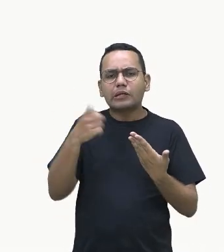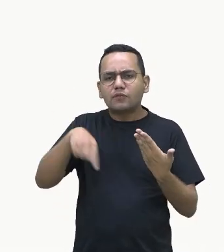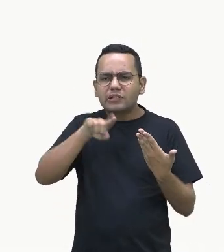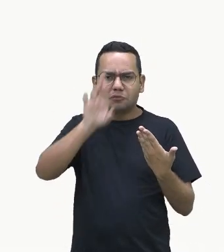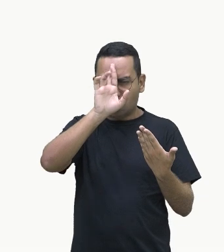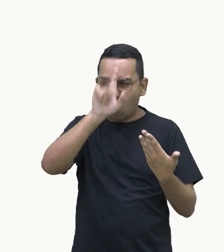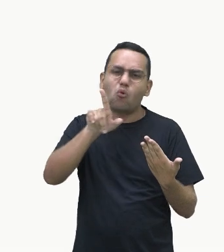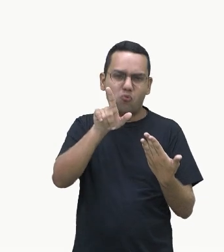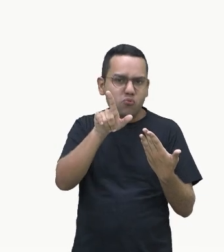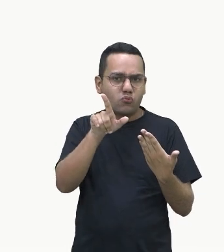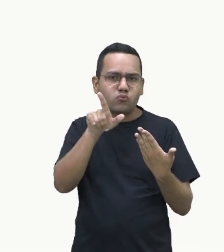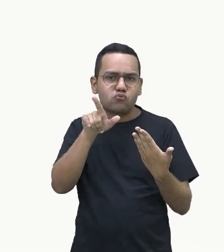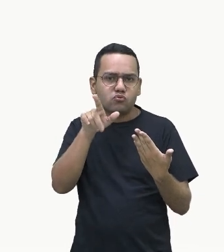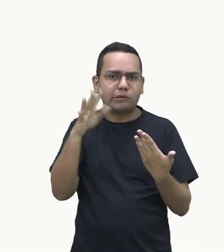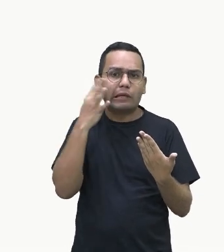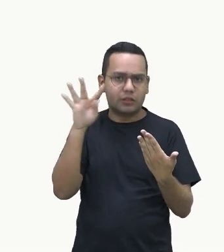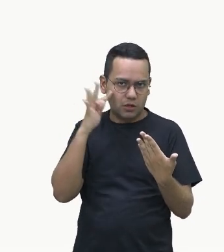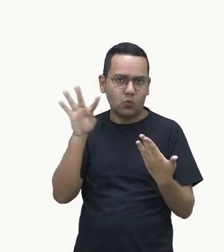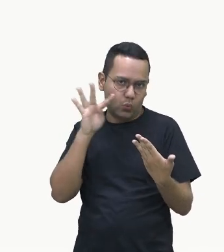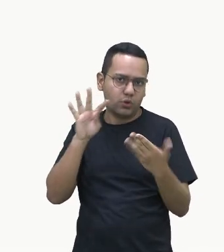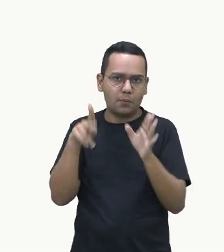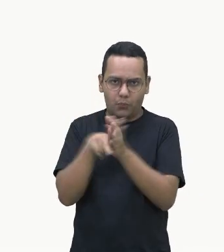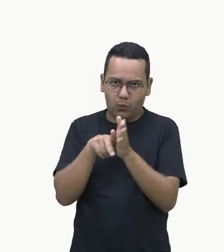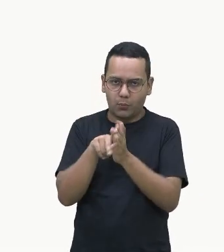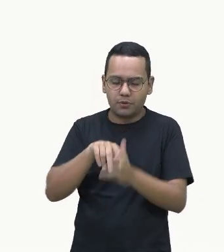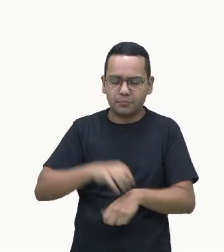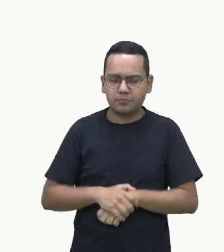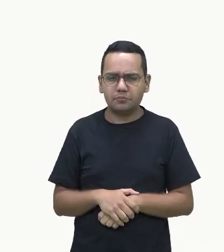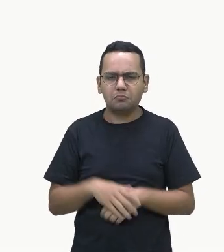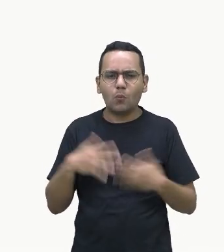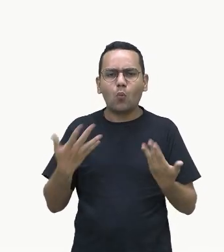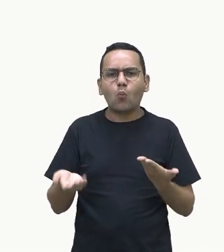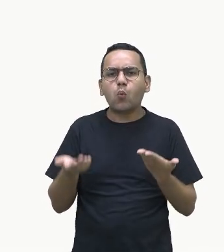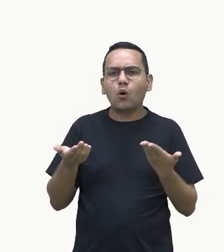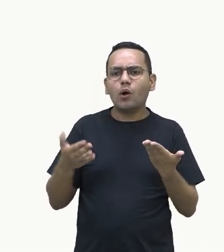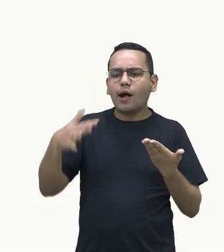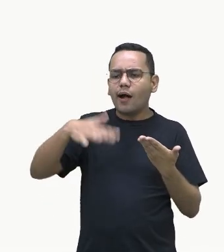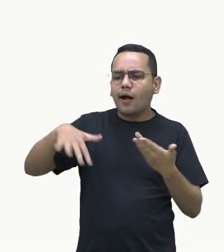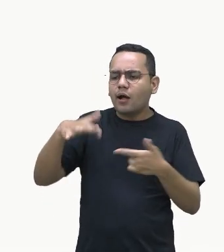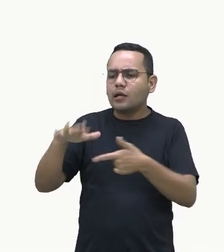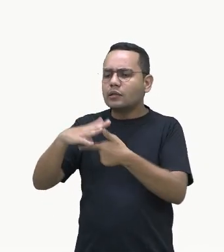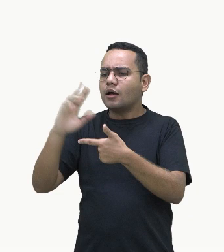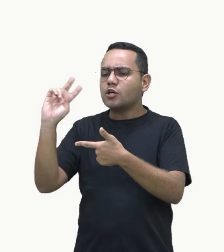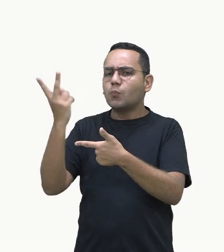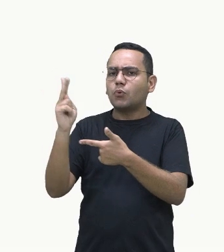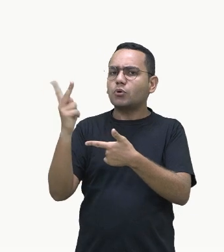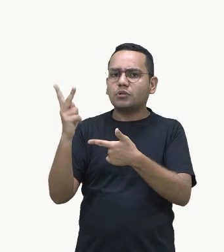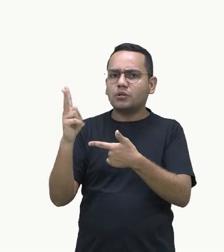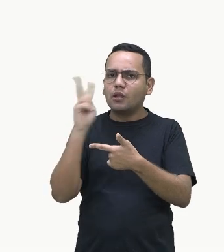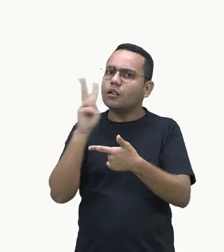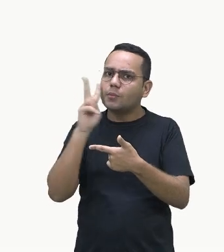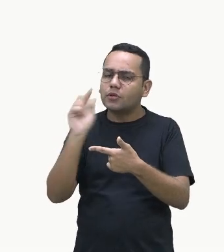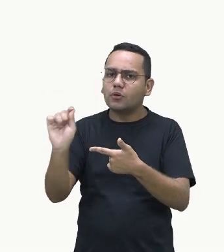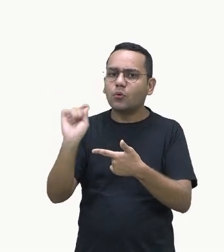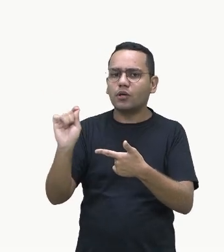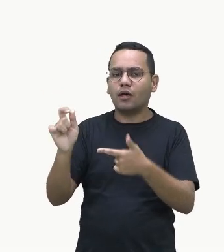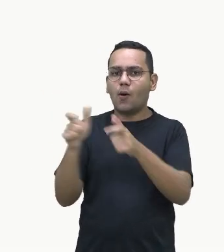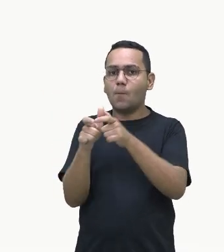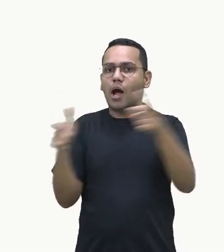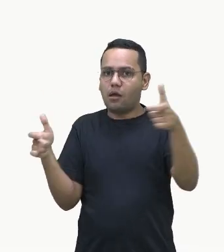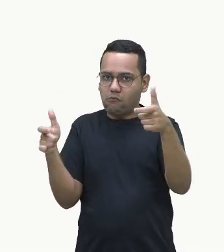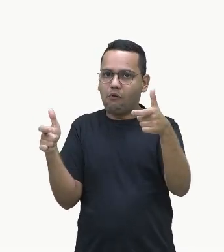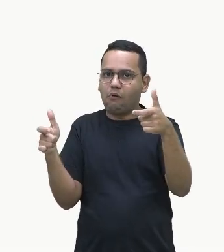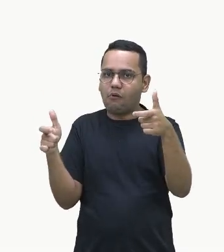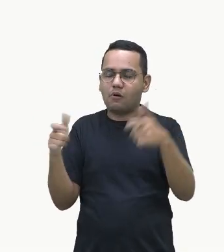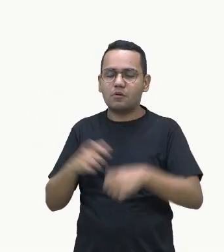aplicação errada na fórmula, lá no Teorema de Pitágoras. Quem é a hipotenusa? A hipotenusa é sempre o maior lado ali no triângulo retângulo,